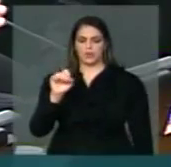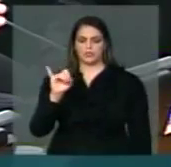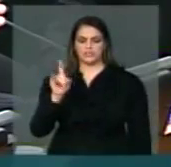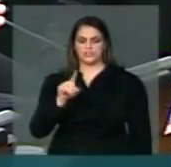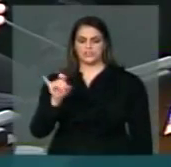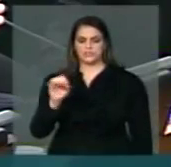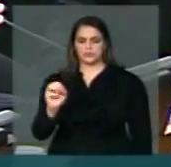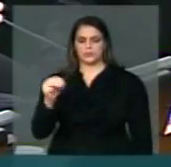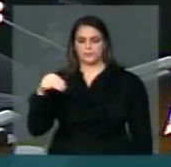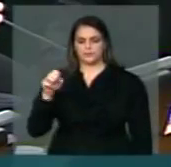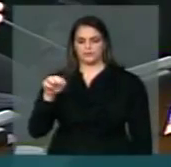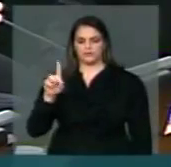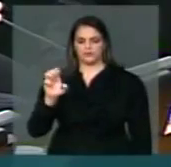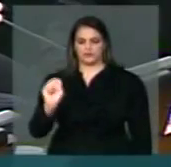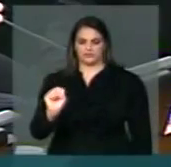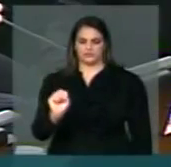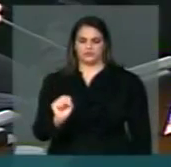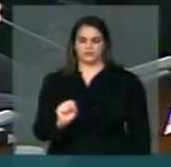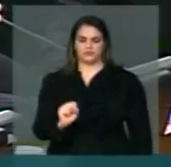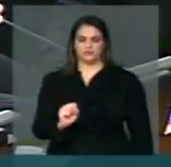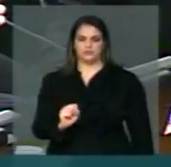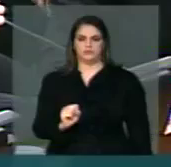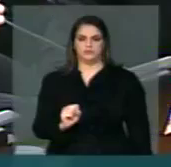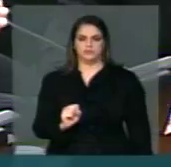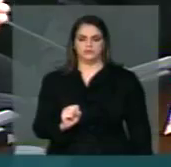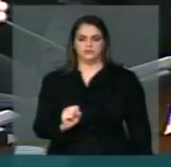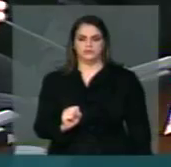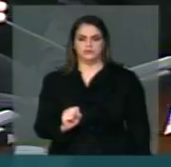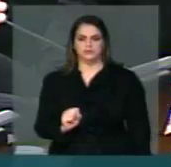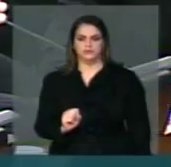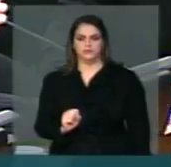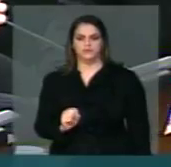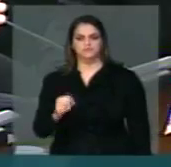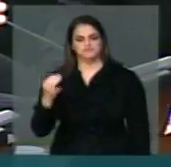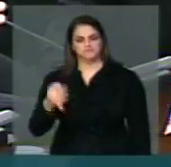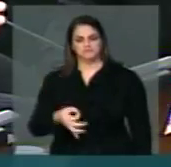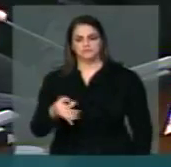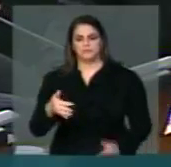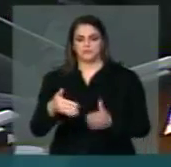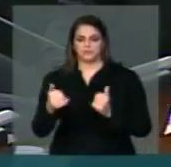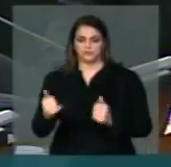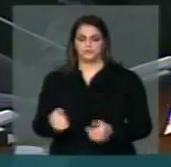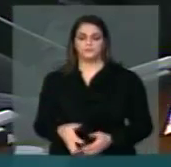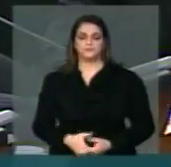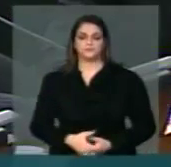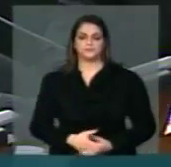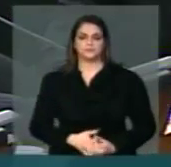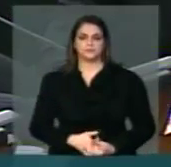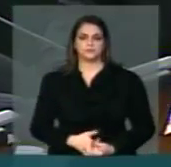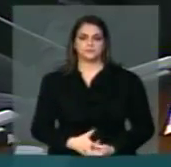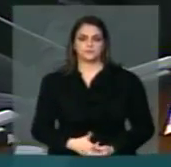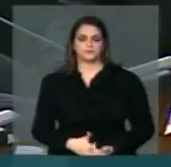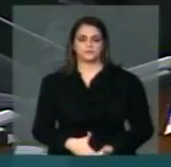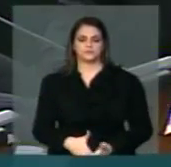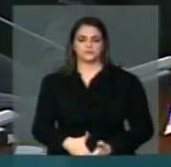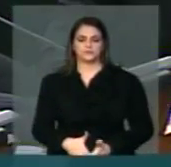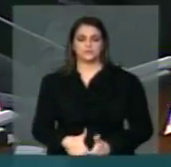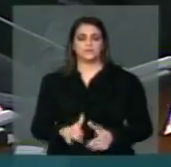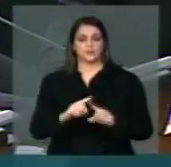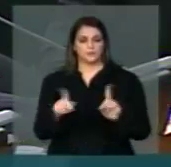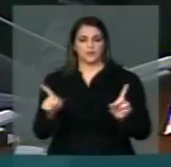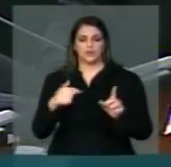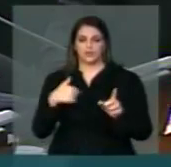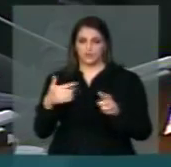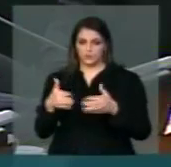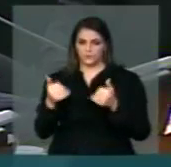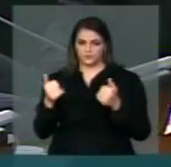de forma muito clara, cabal, solicitando mais. Mas gostaria de ter a atenção de Vossa Excelência para lhe